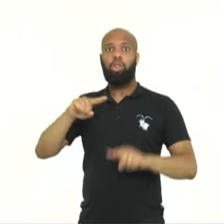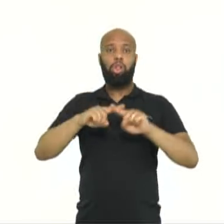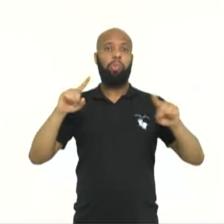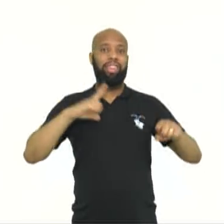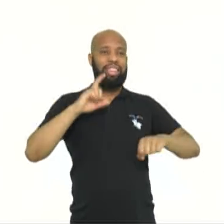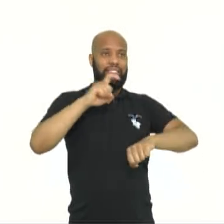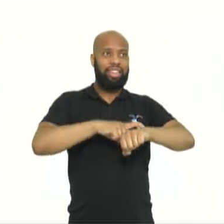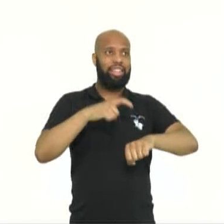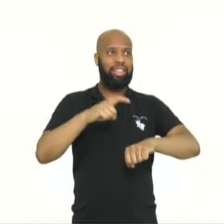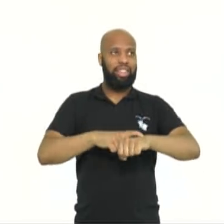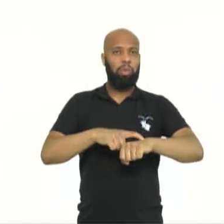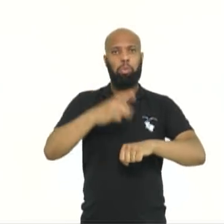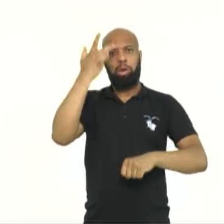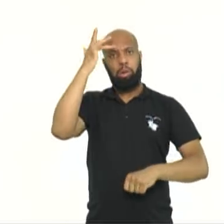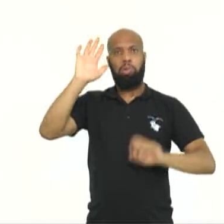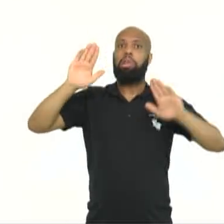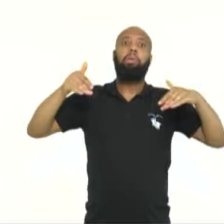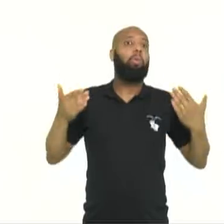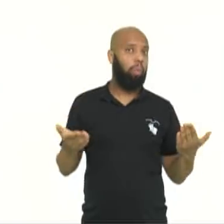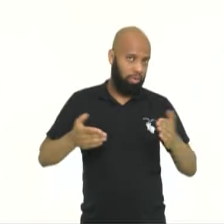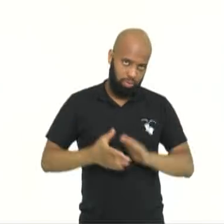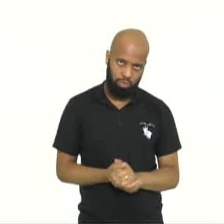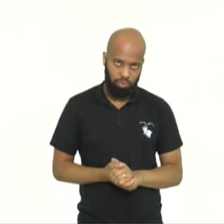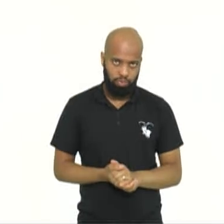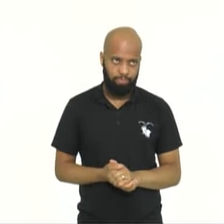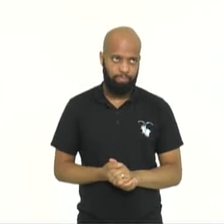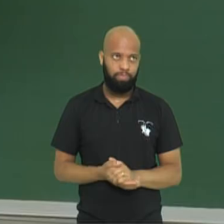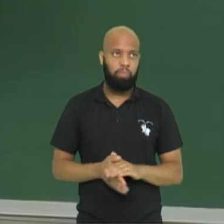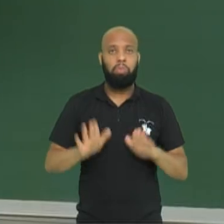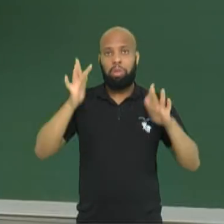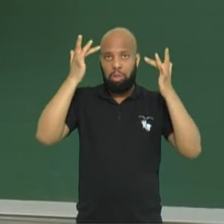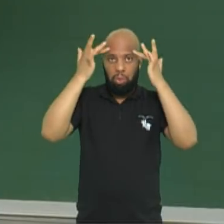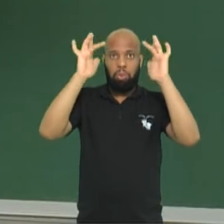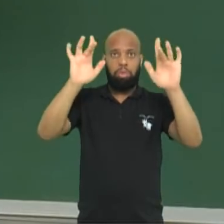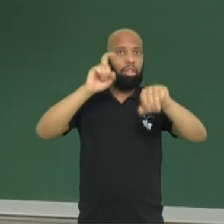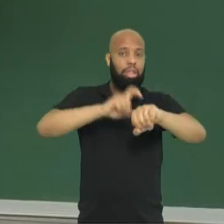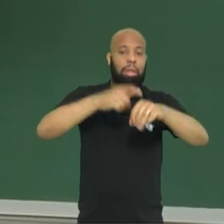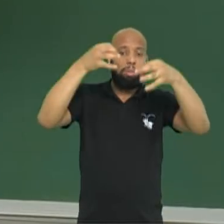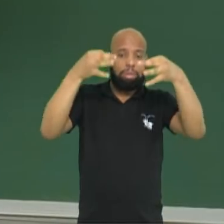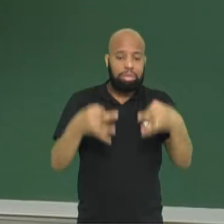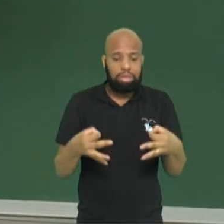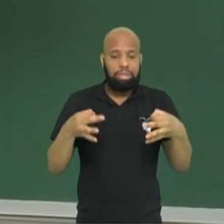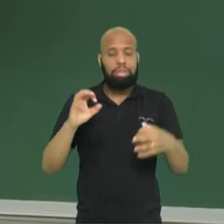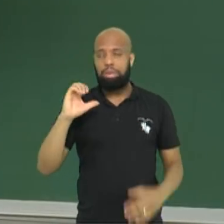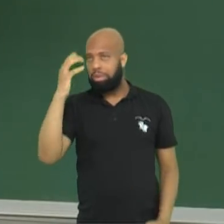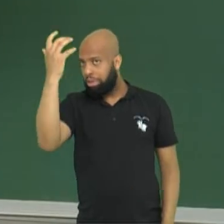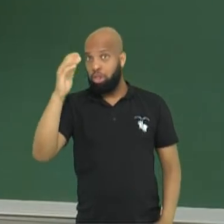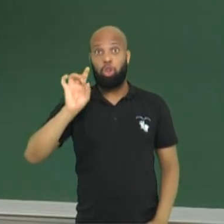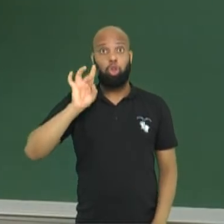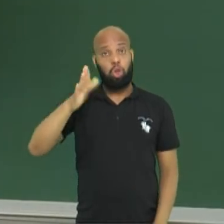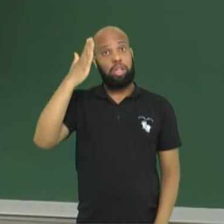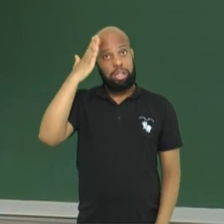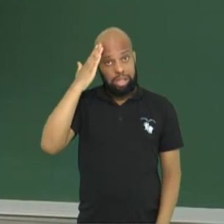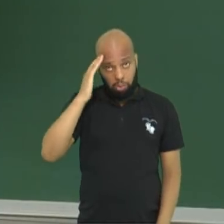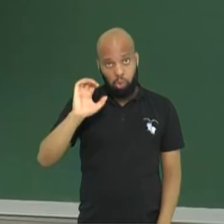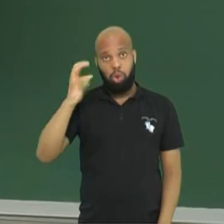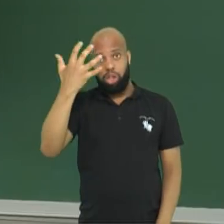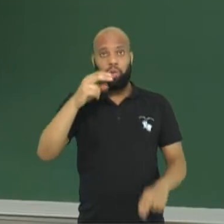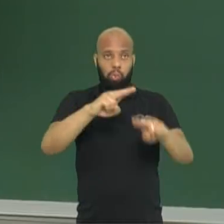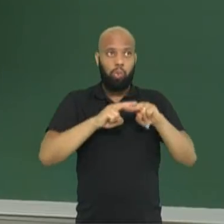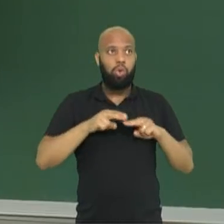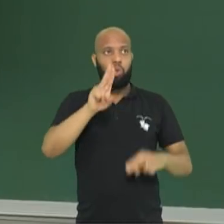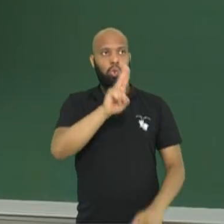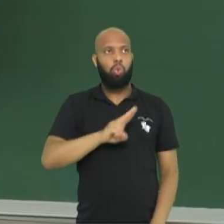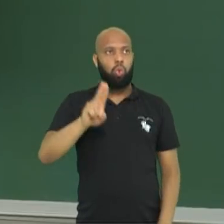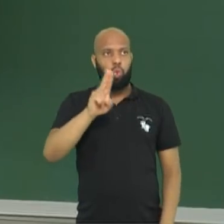tempo de duração indeterminado, né? Então, não sabemos precisar esse tempo. Então, por isso, nós usamos